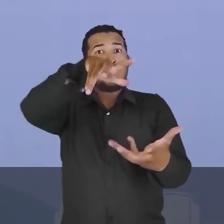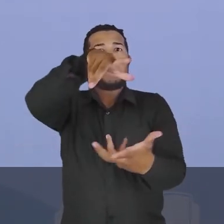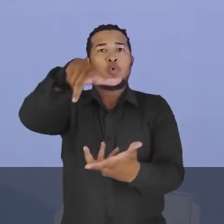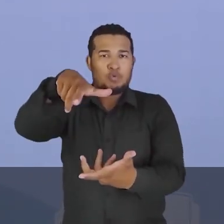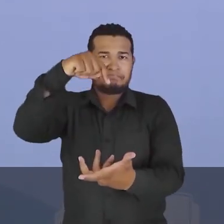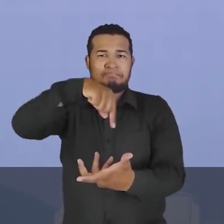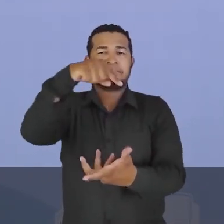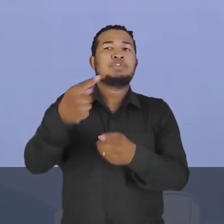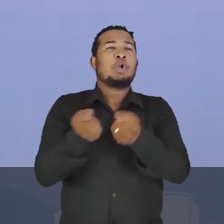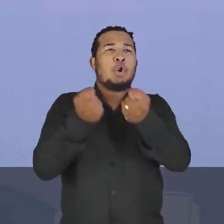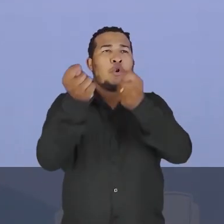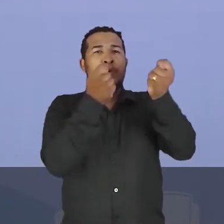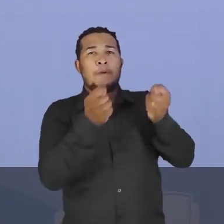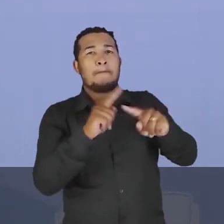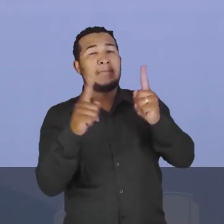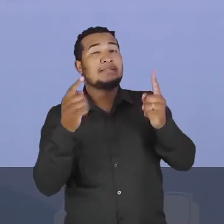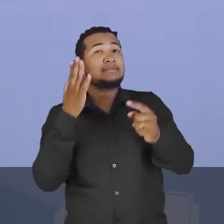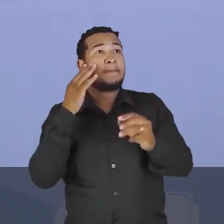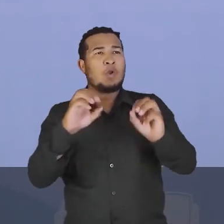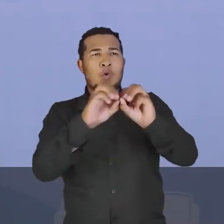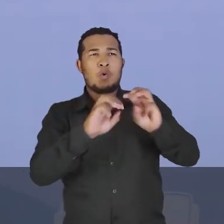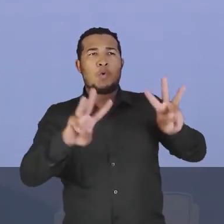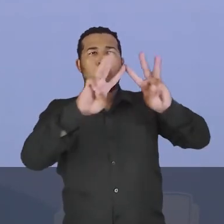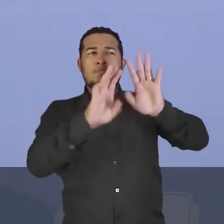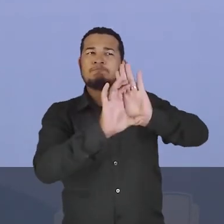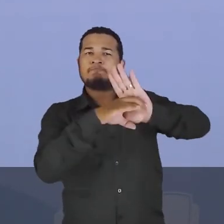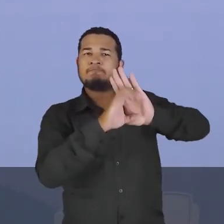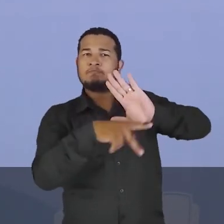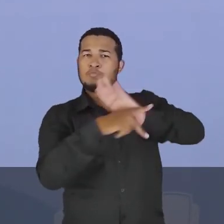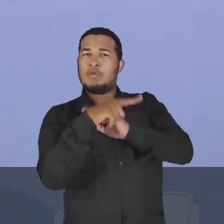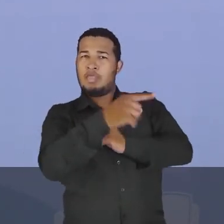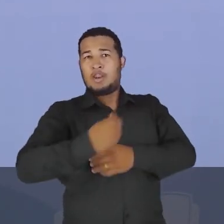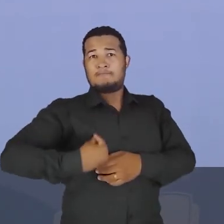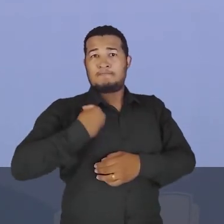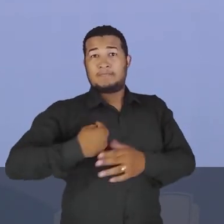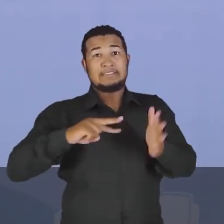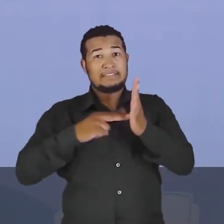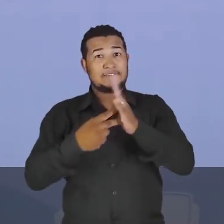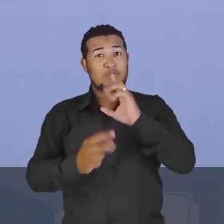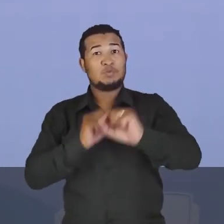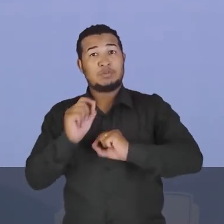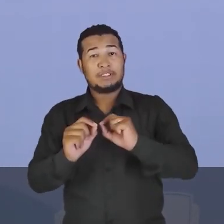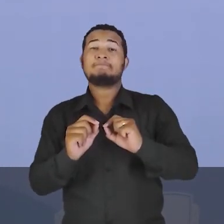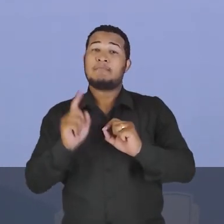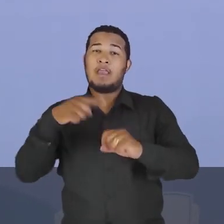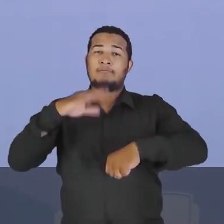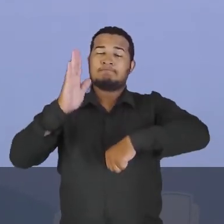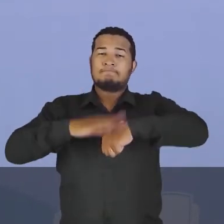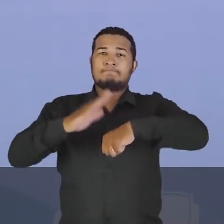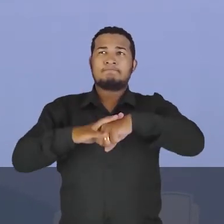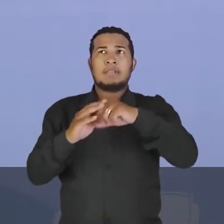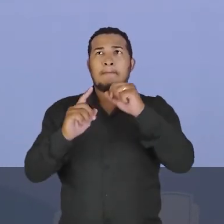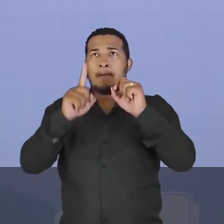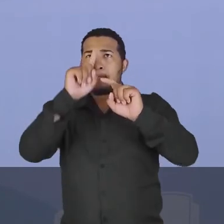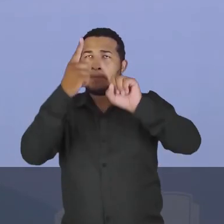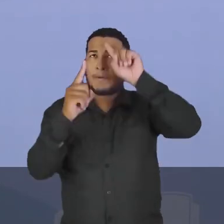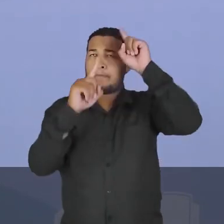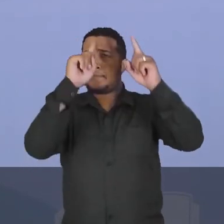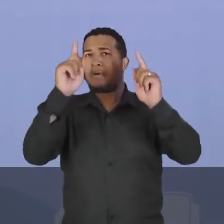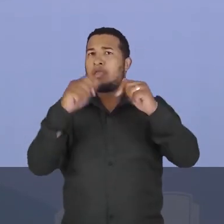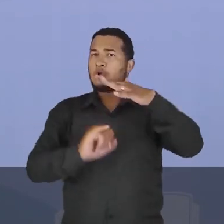Mas a ideia aqui, o ideal da ONU, a ideia da existência dela, está justamente, é um ideal de uma instituição